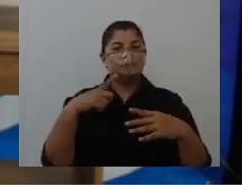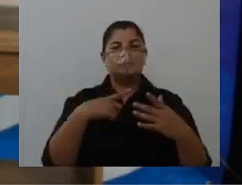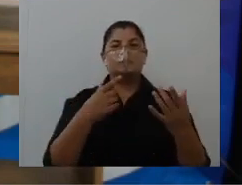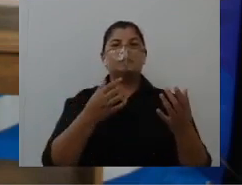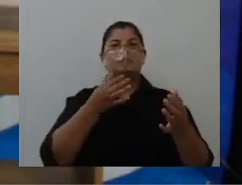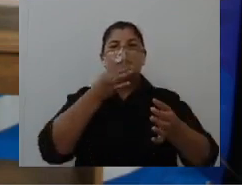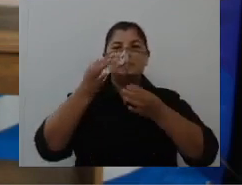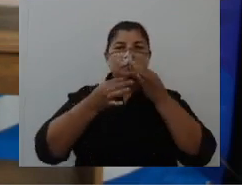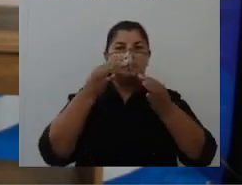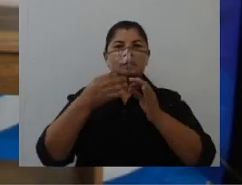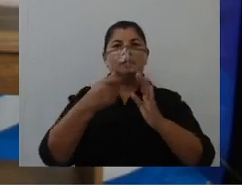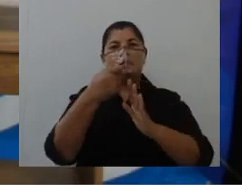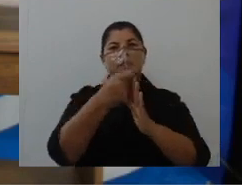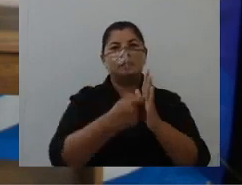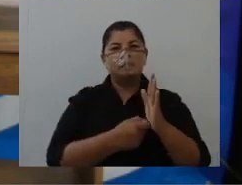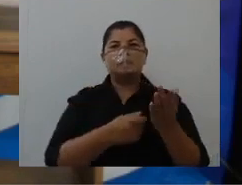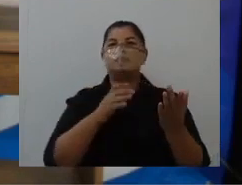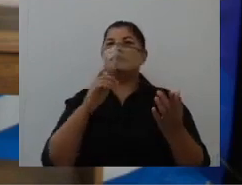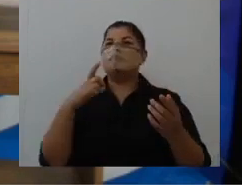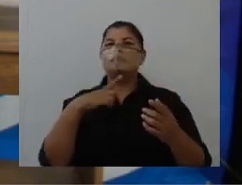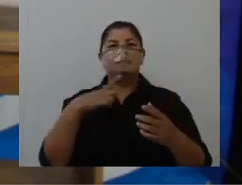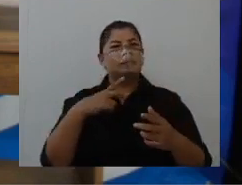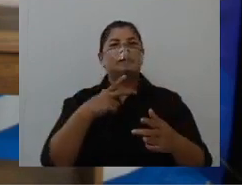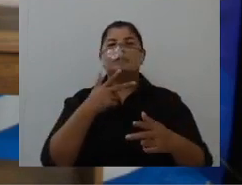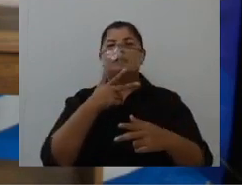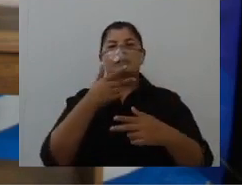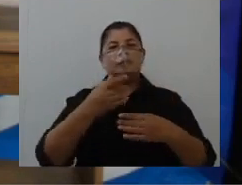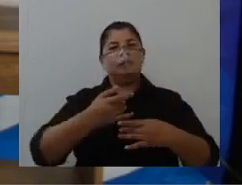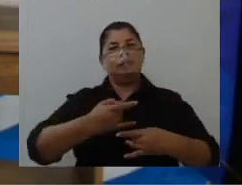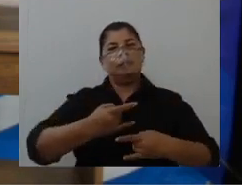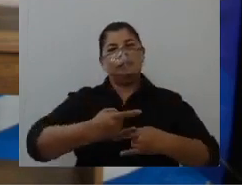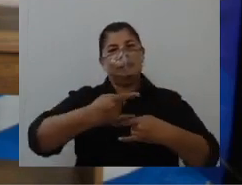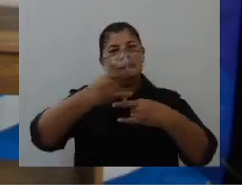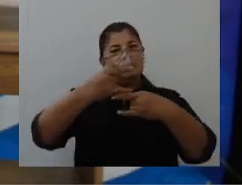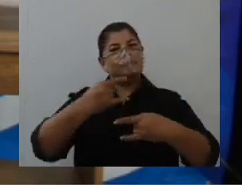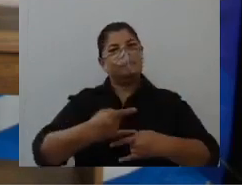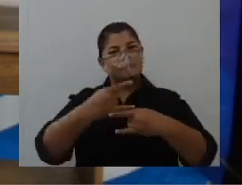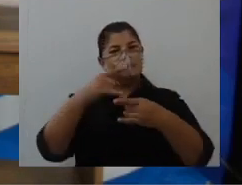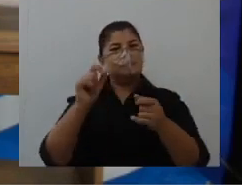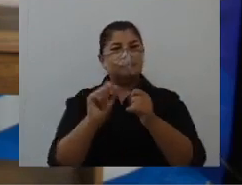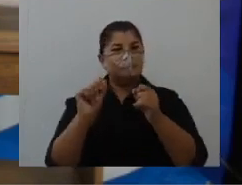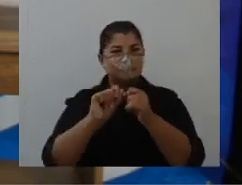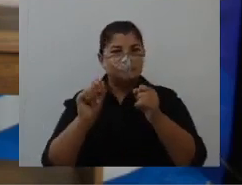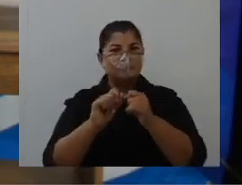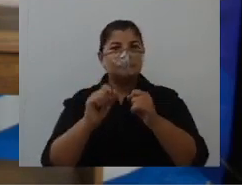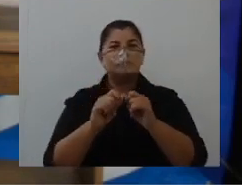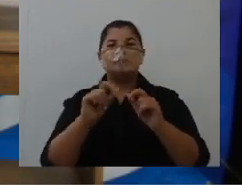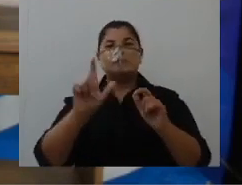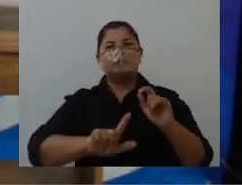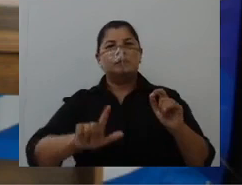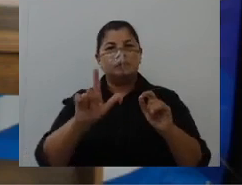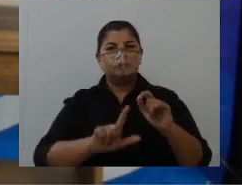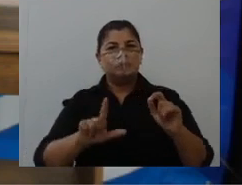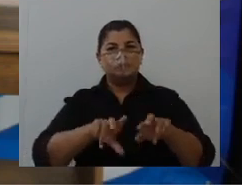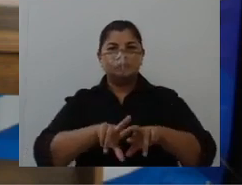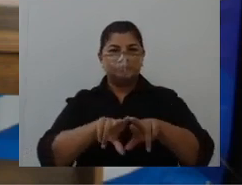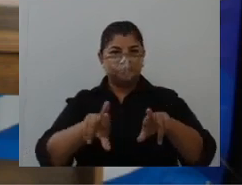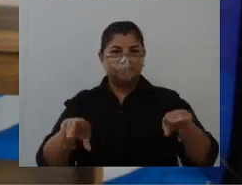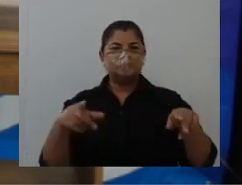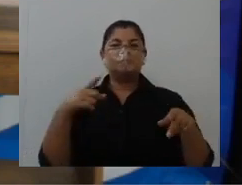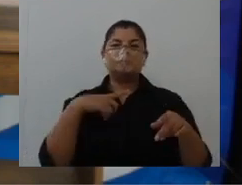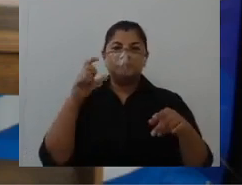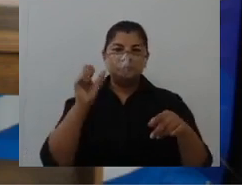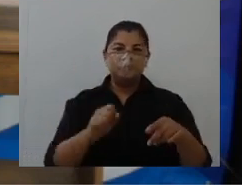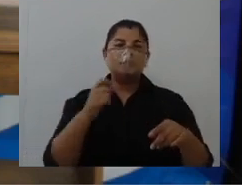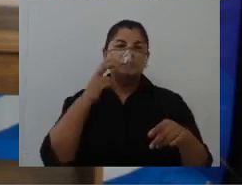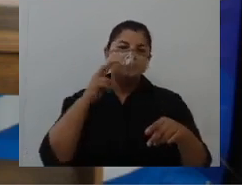fazendo lives de redação. Essa semana eu estou fazendo lives de literatura. Tá? E lá no Luiz_Fernando.redação tem umas dicas legais